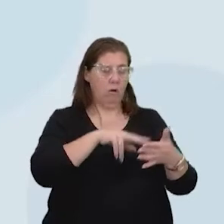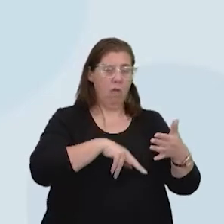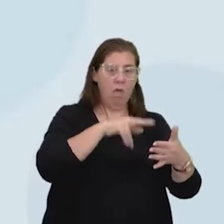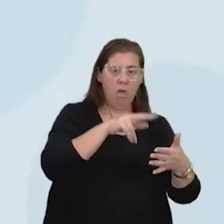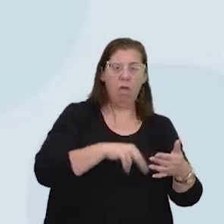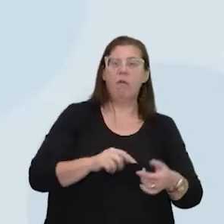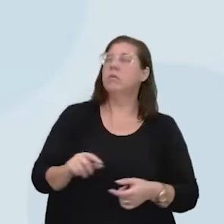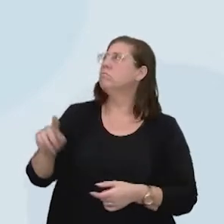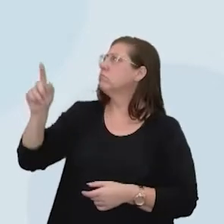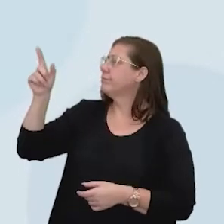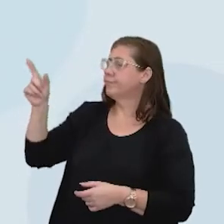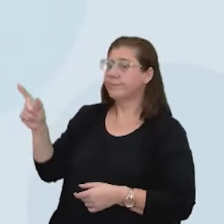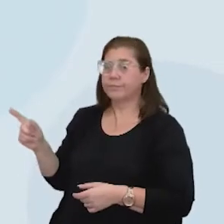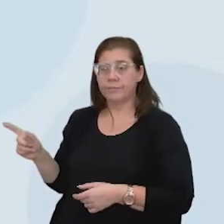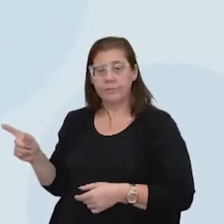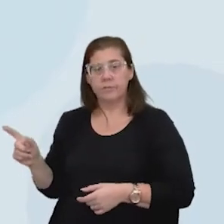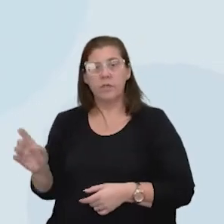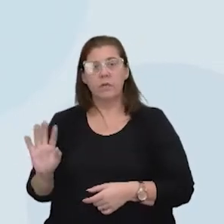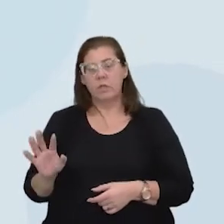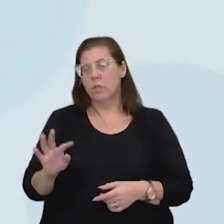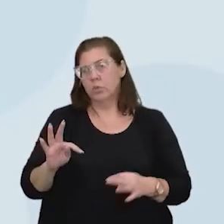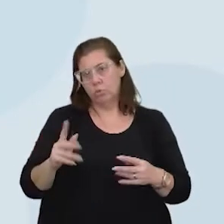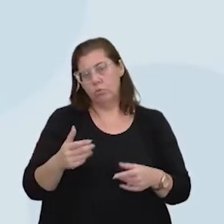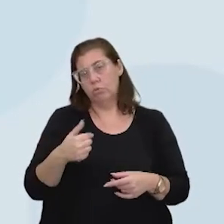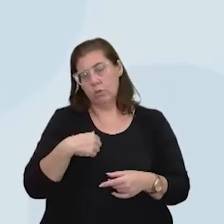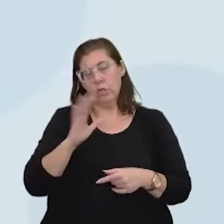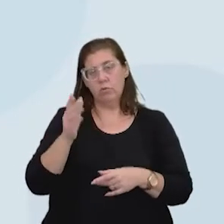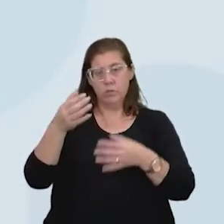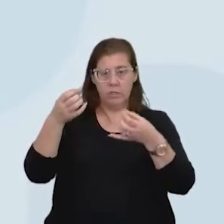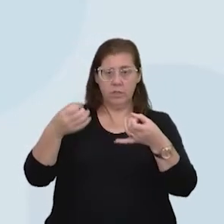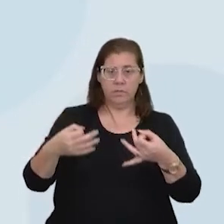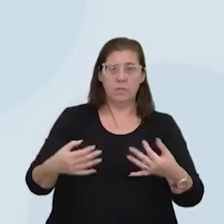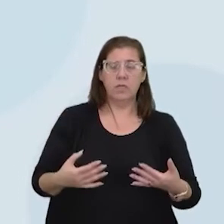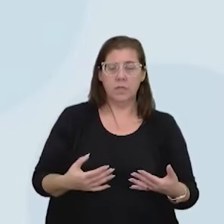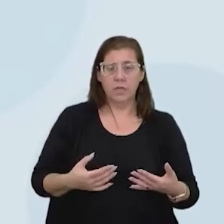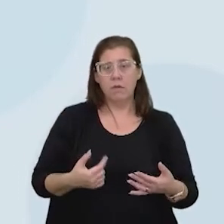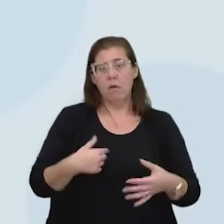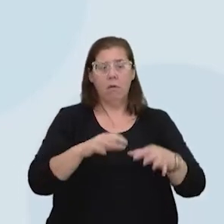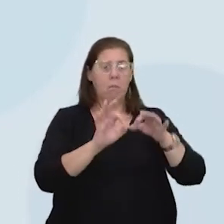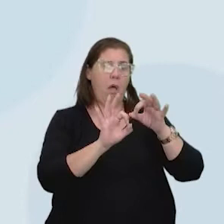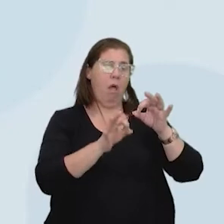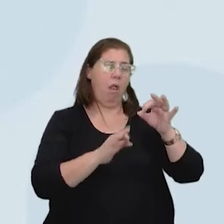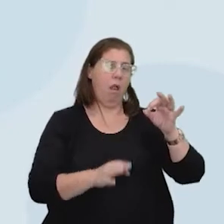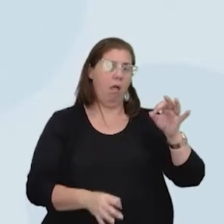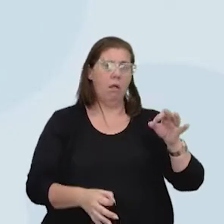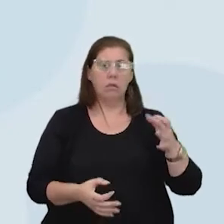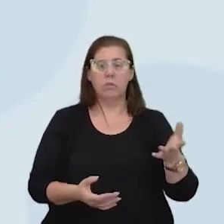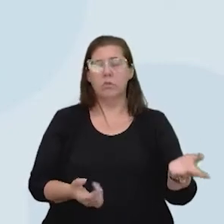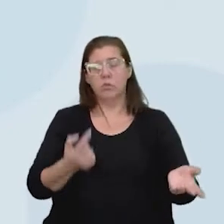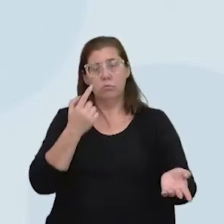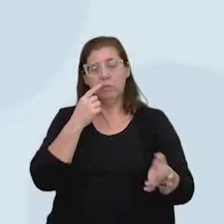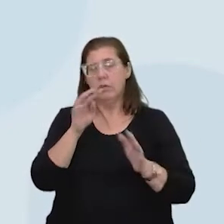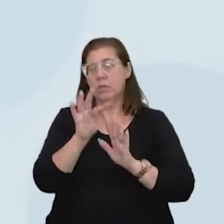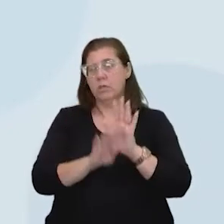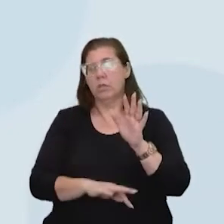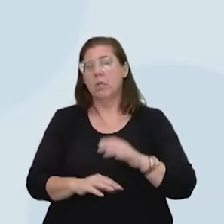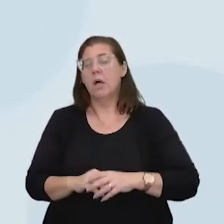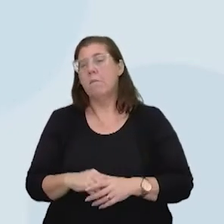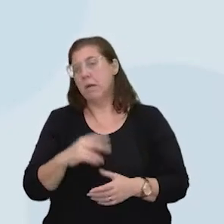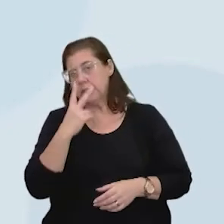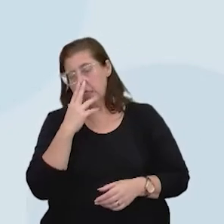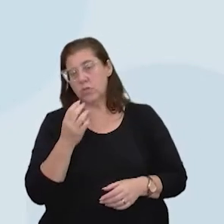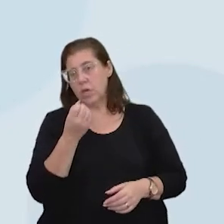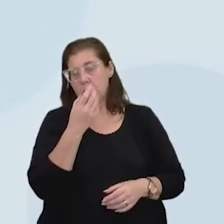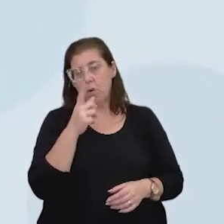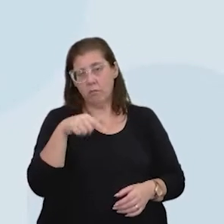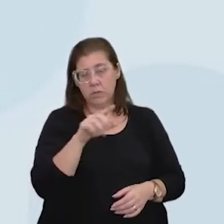Umas imagens. Mas meio que é tudo que eu falei, só que eu me empolguei falando e acabei não me atentando tanto aos textos. Mas eu acho que vale